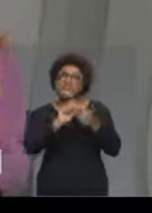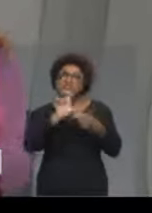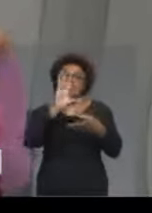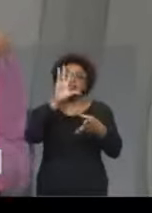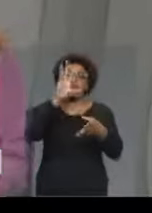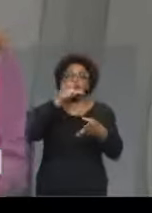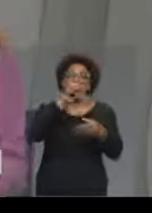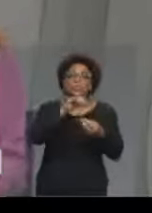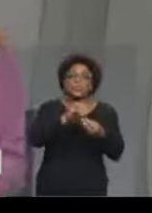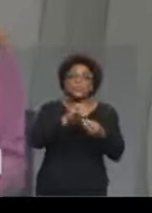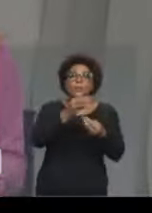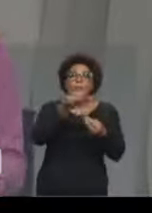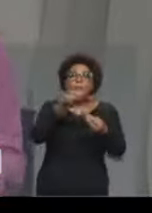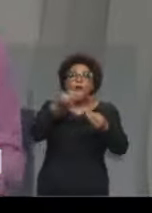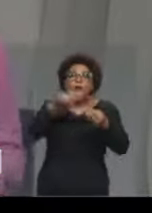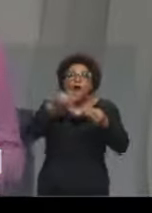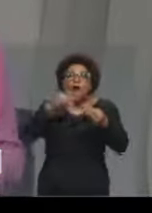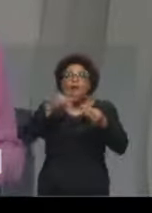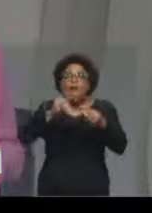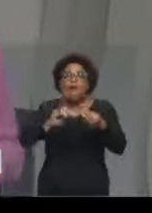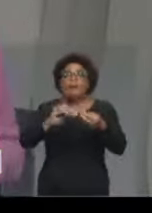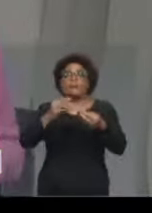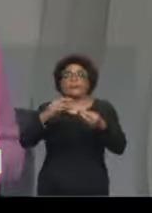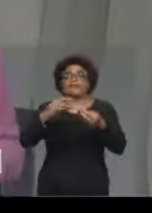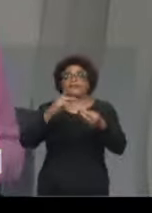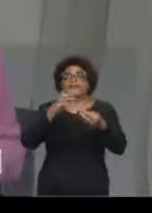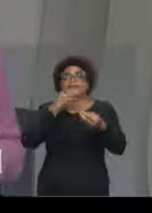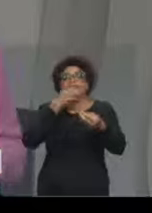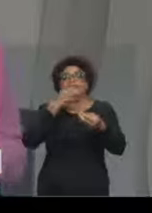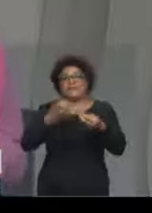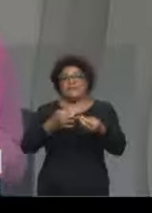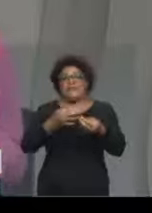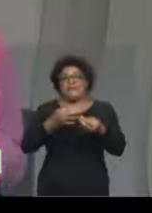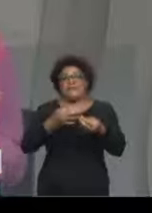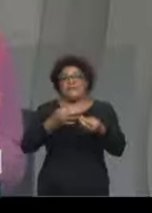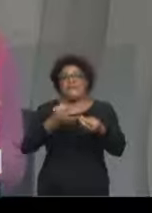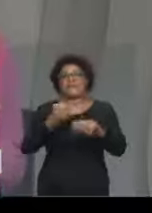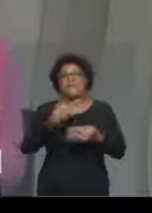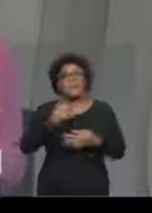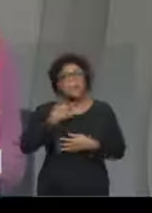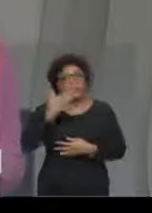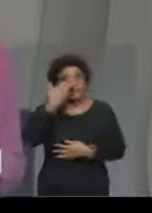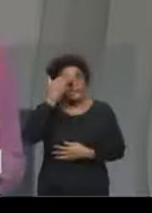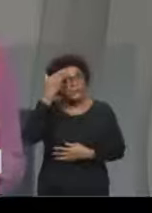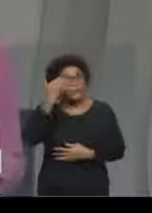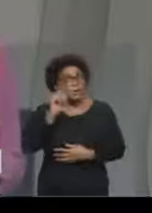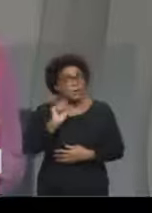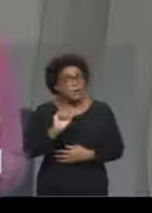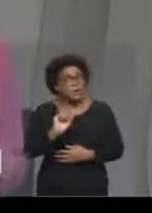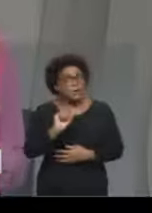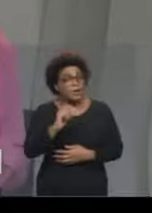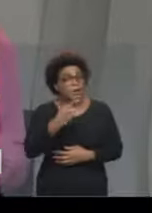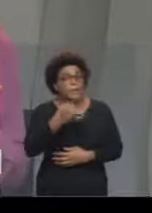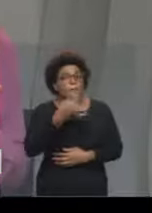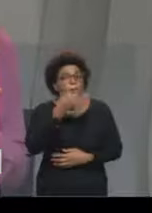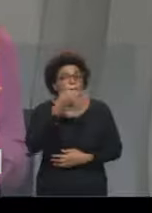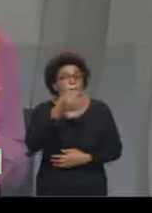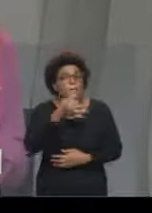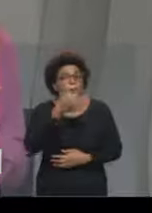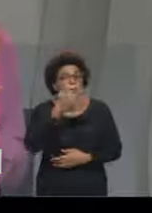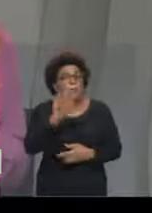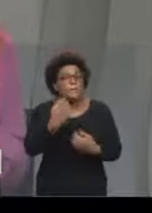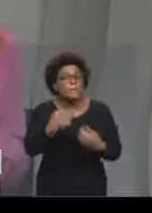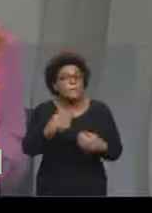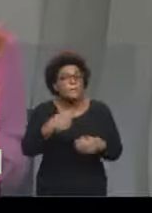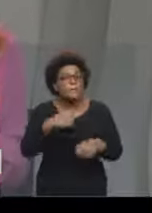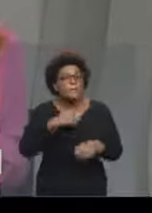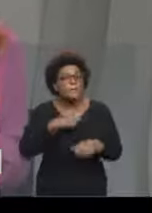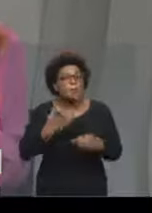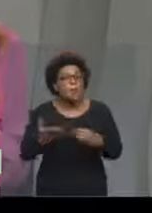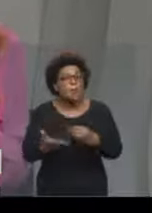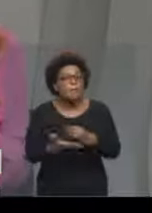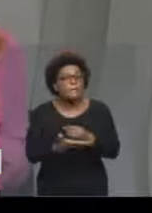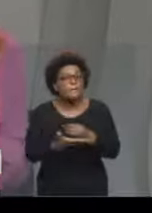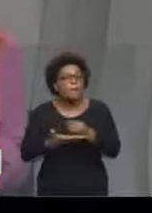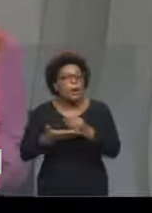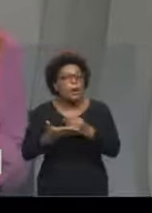opinião. E não esquecendo que a opinião ela precisa de ter embasamento. Então você pega